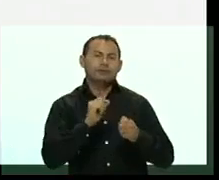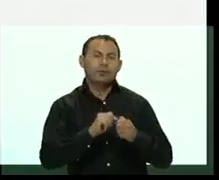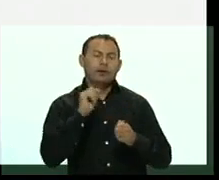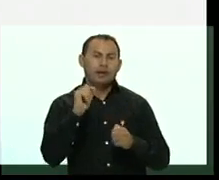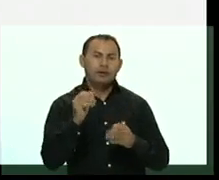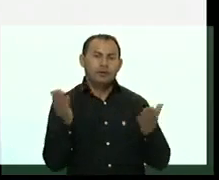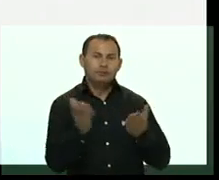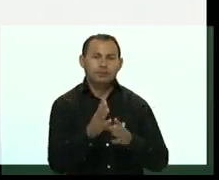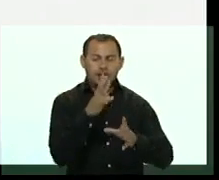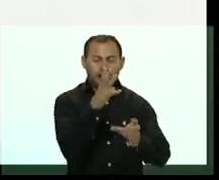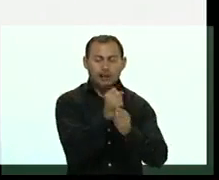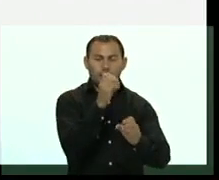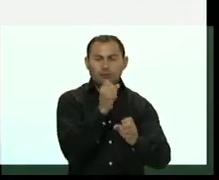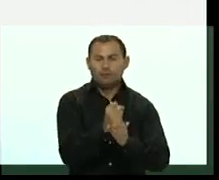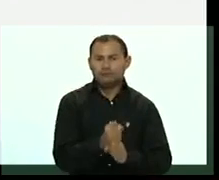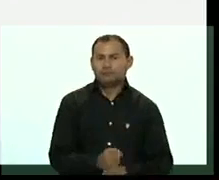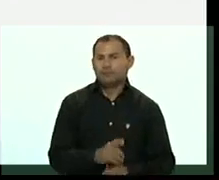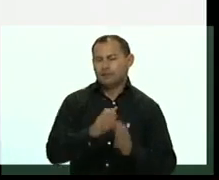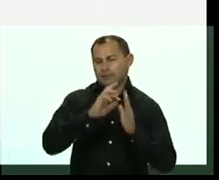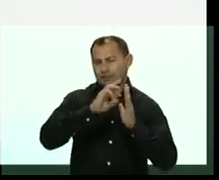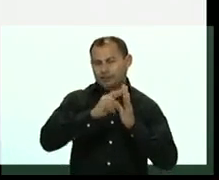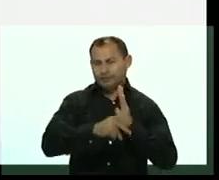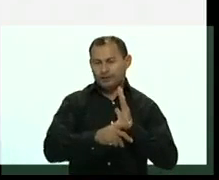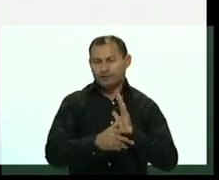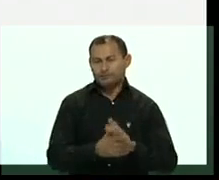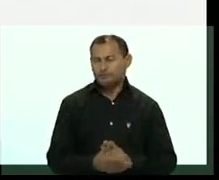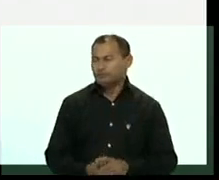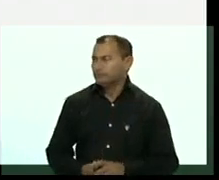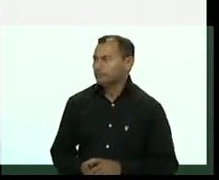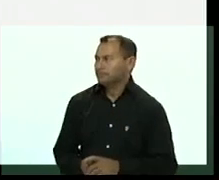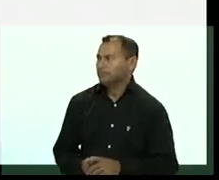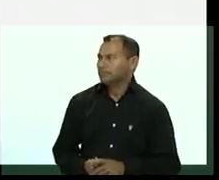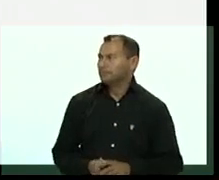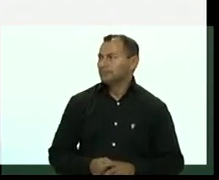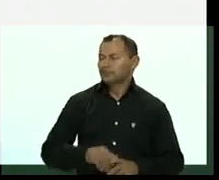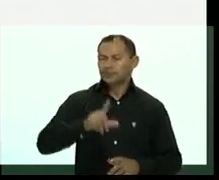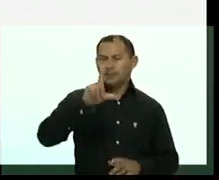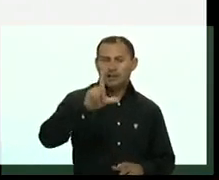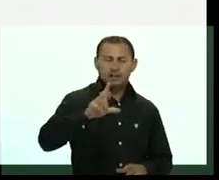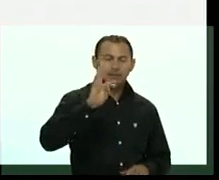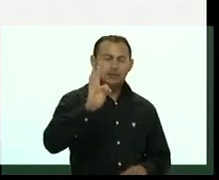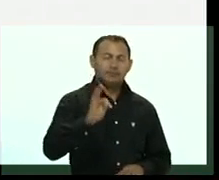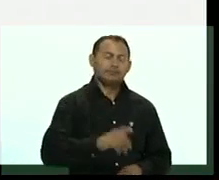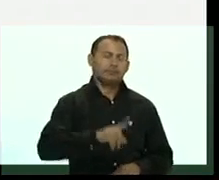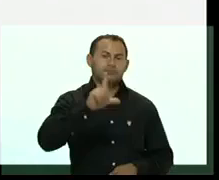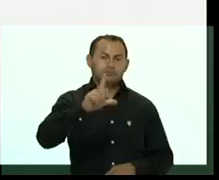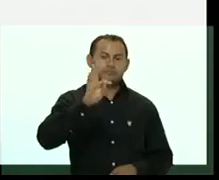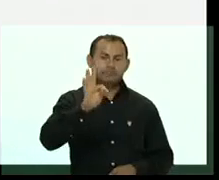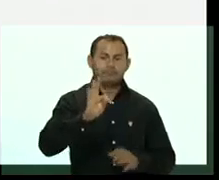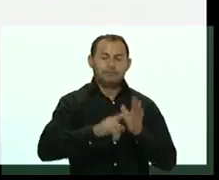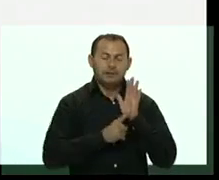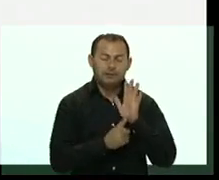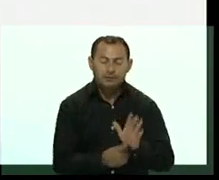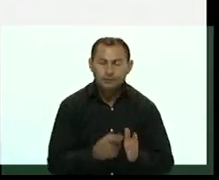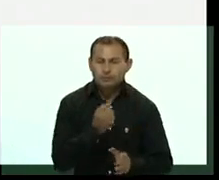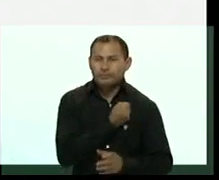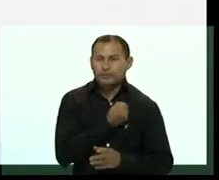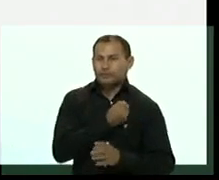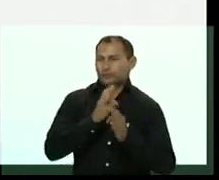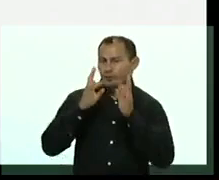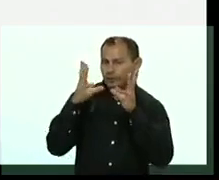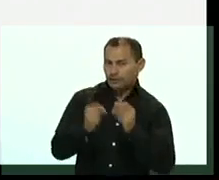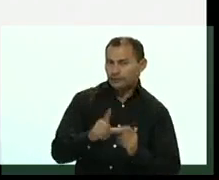seguinte: calcular, então, a derivada deste LT. E esse LT representa o número total de